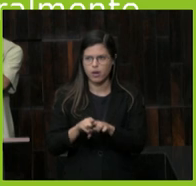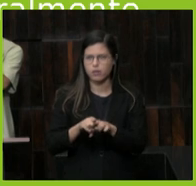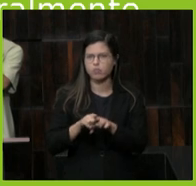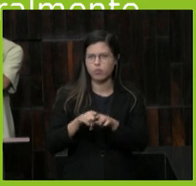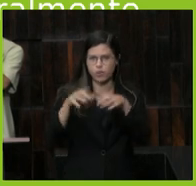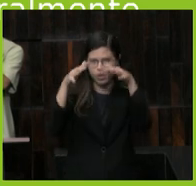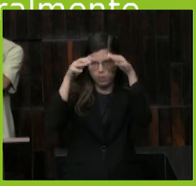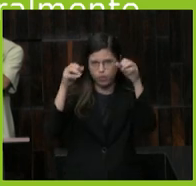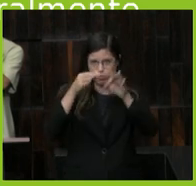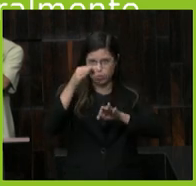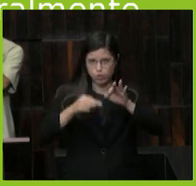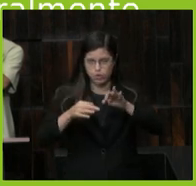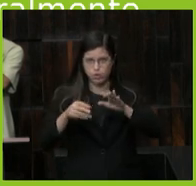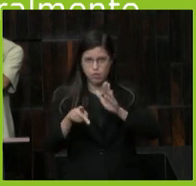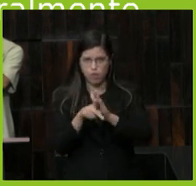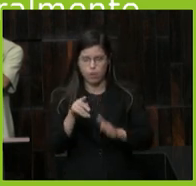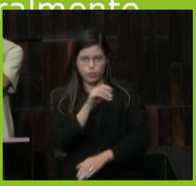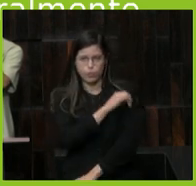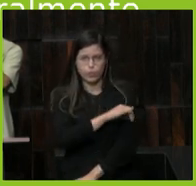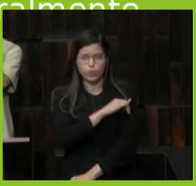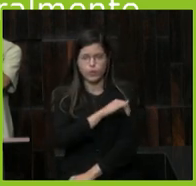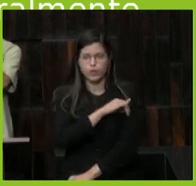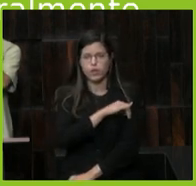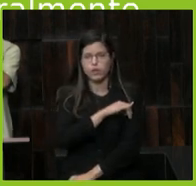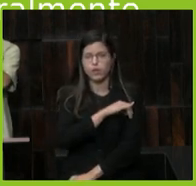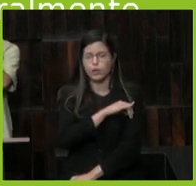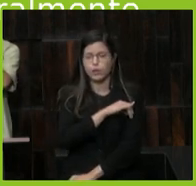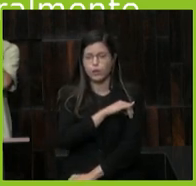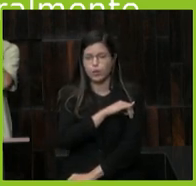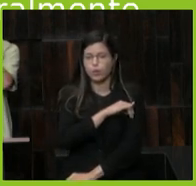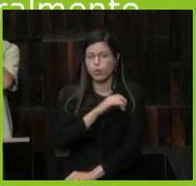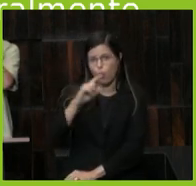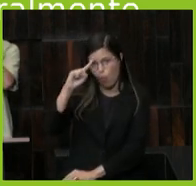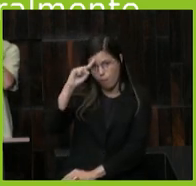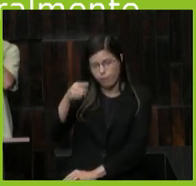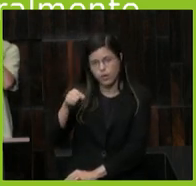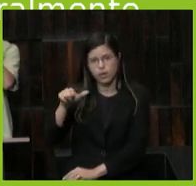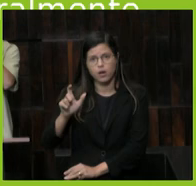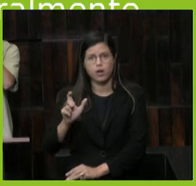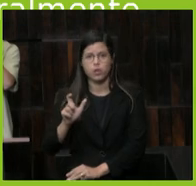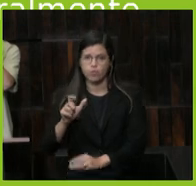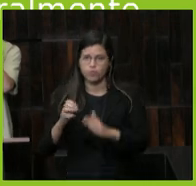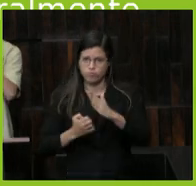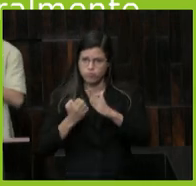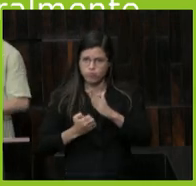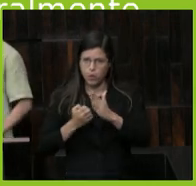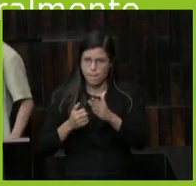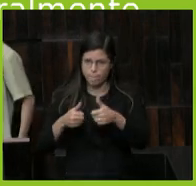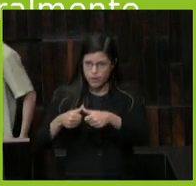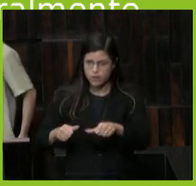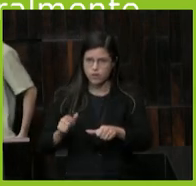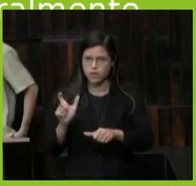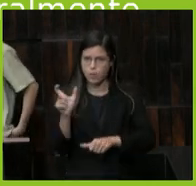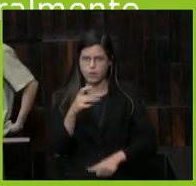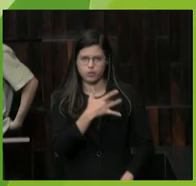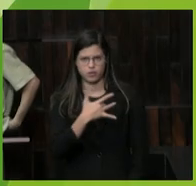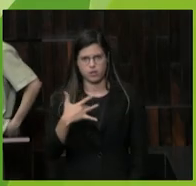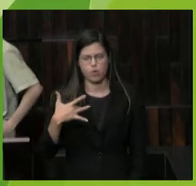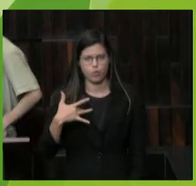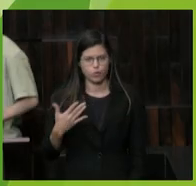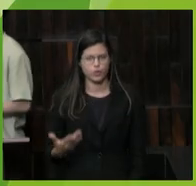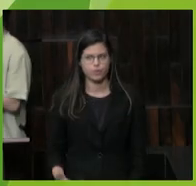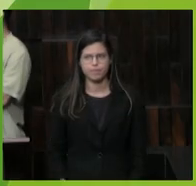Janeiro, mandando que as operadoras mantivessem os planos que foram cancelados unilateralmente. Aí, no